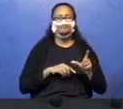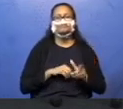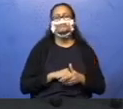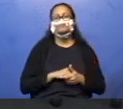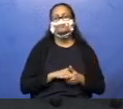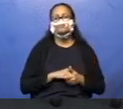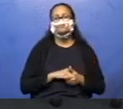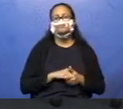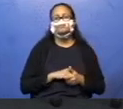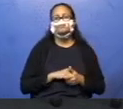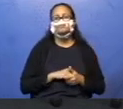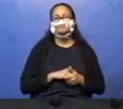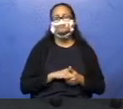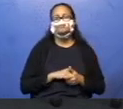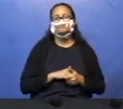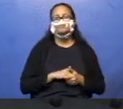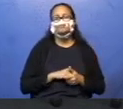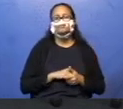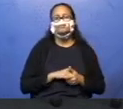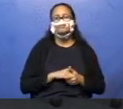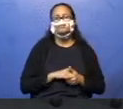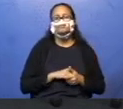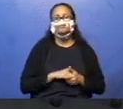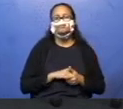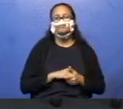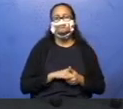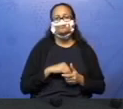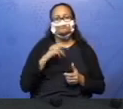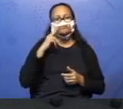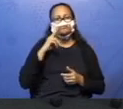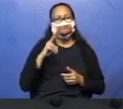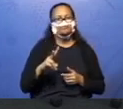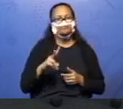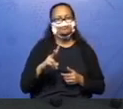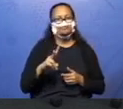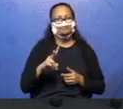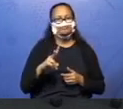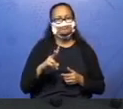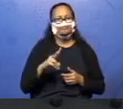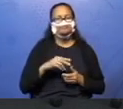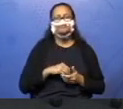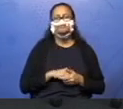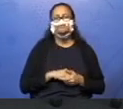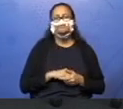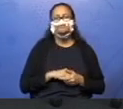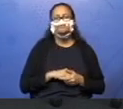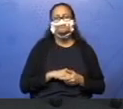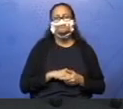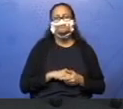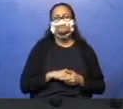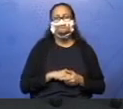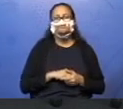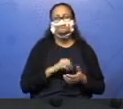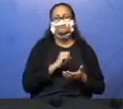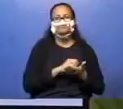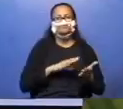ficar com o resto tudo das consoantes. Mas vamos ver na prática como que isso funciona?